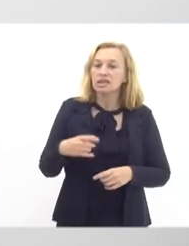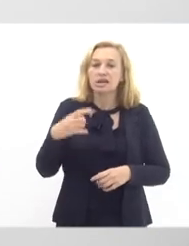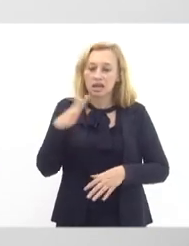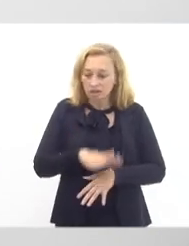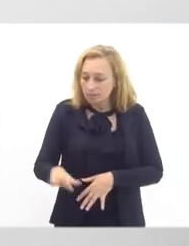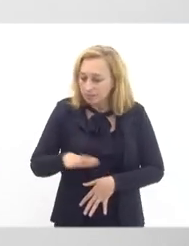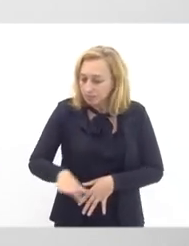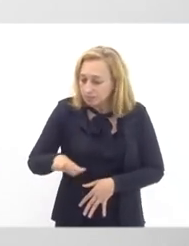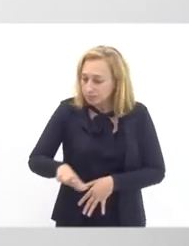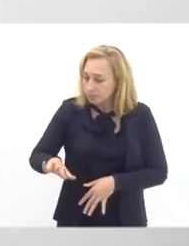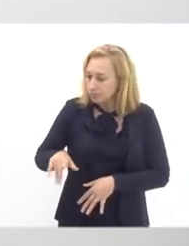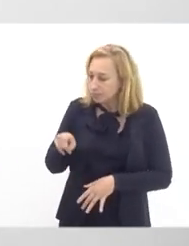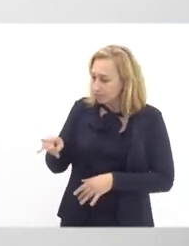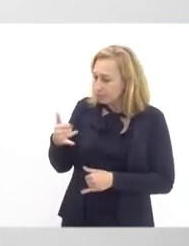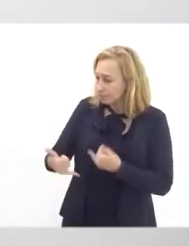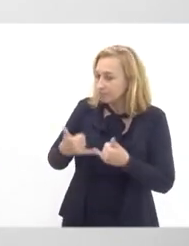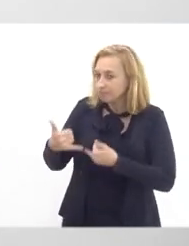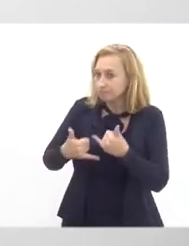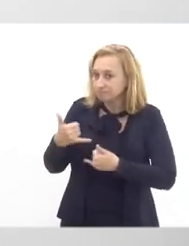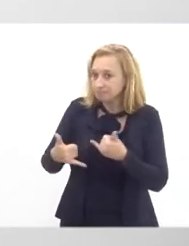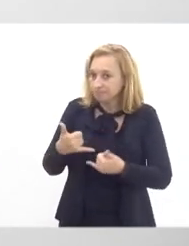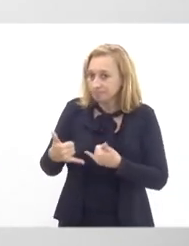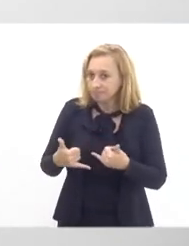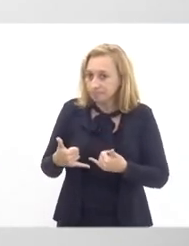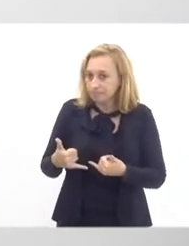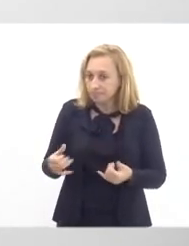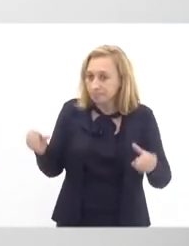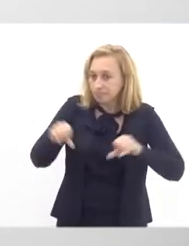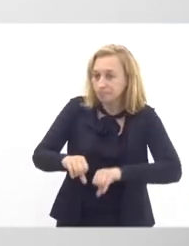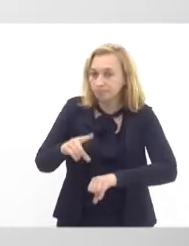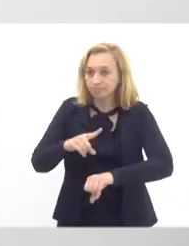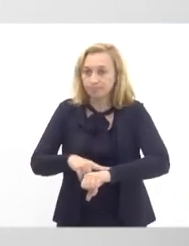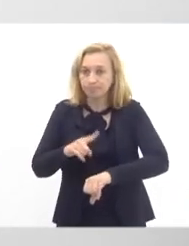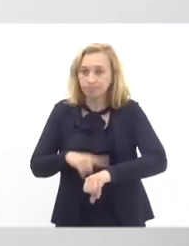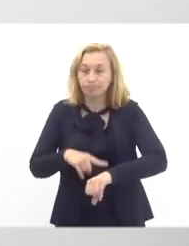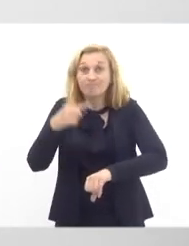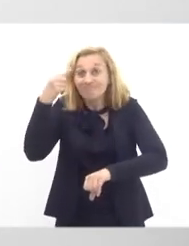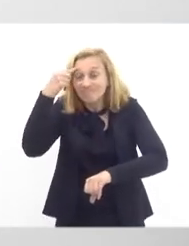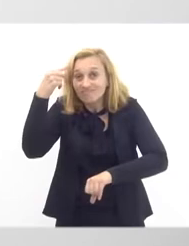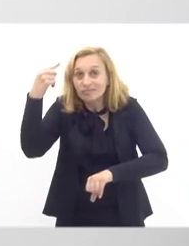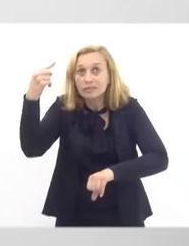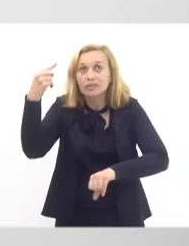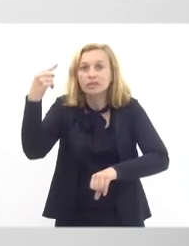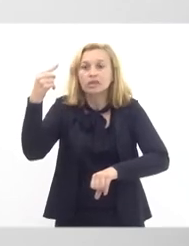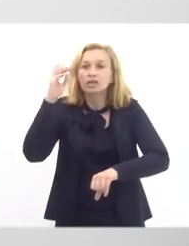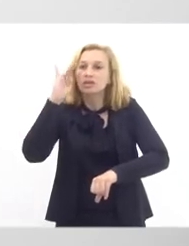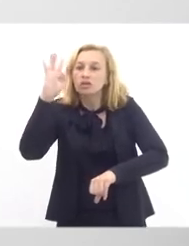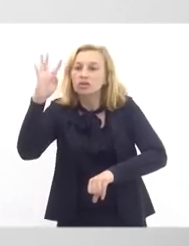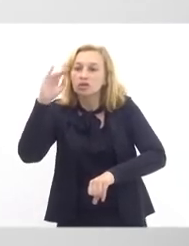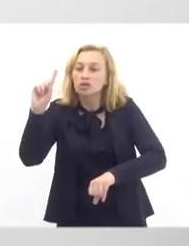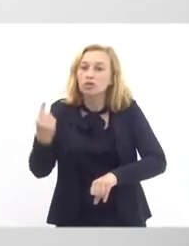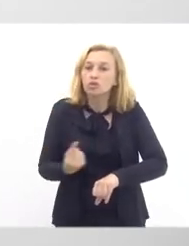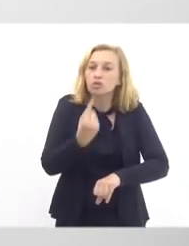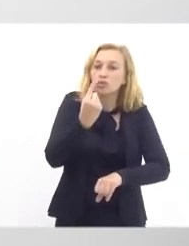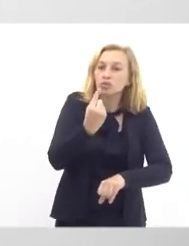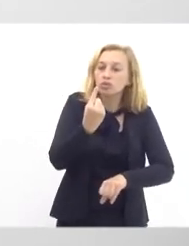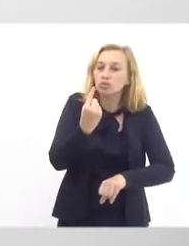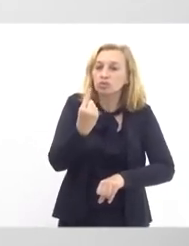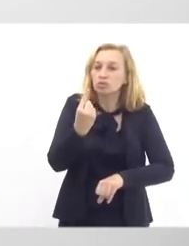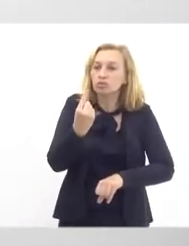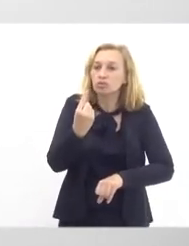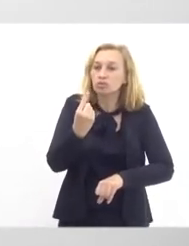criança que está ali brincando, ele está na pior espécie, ele está idealizando que a única perspectiva que ele